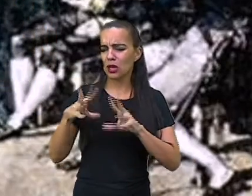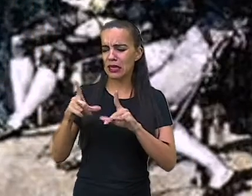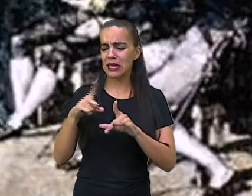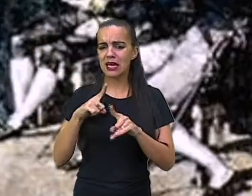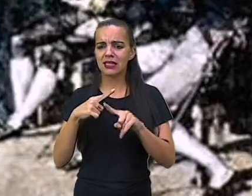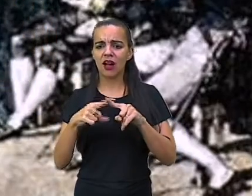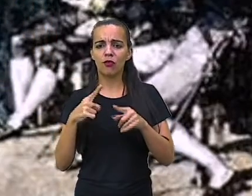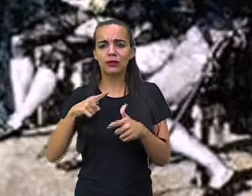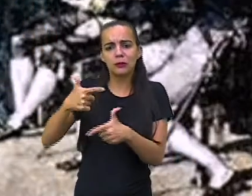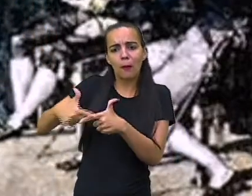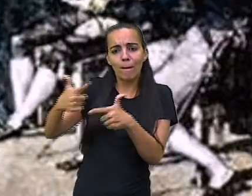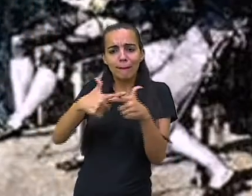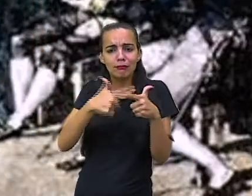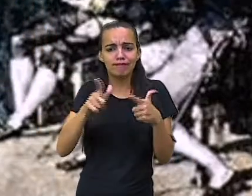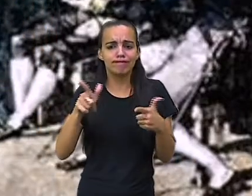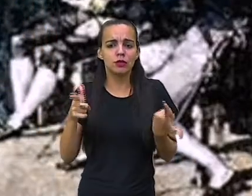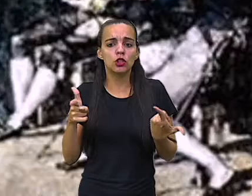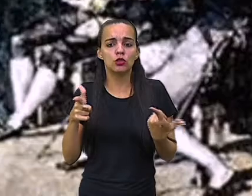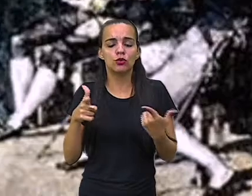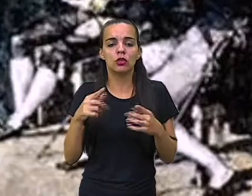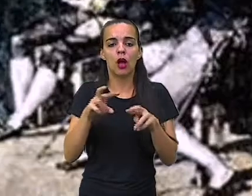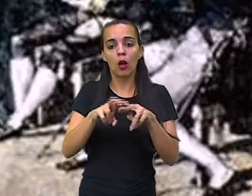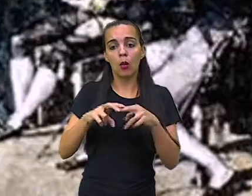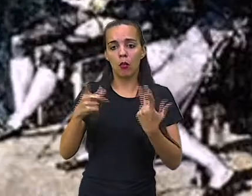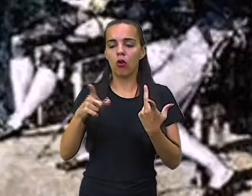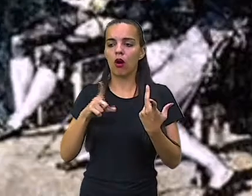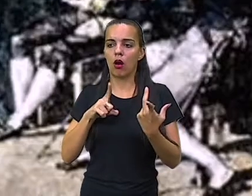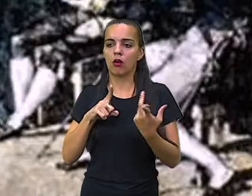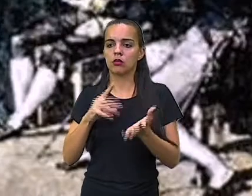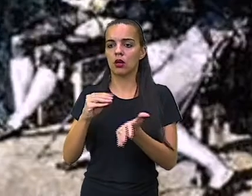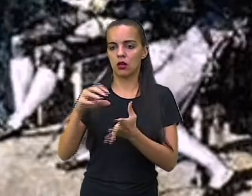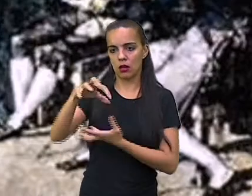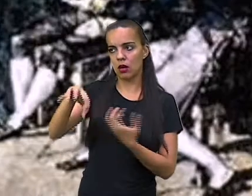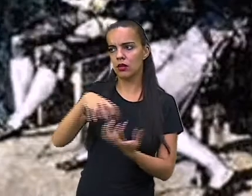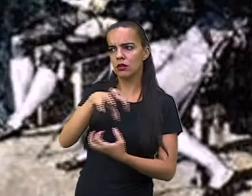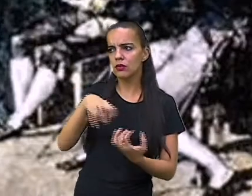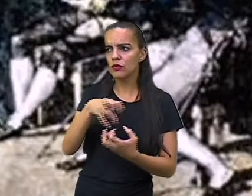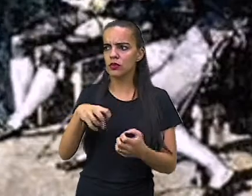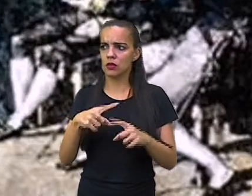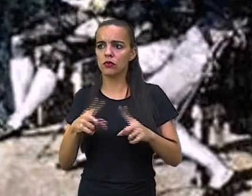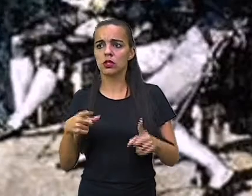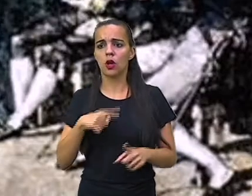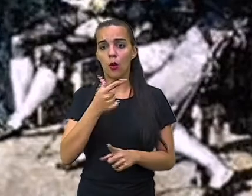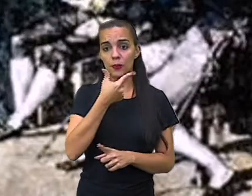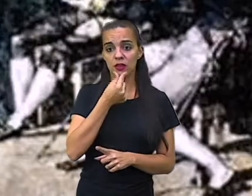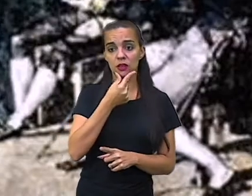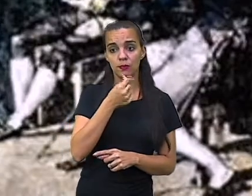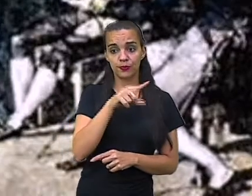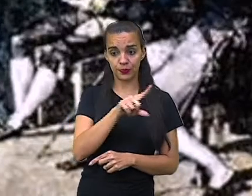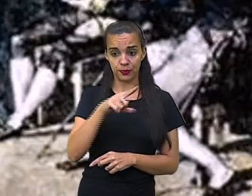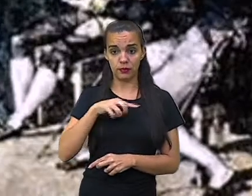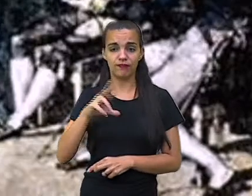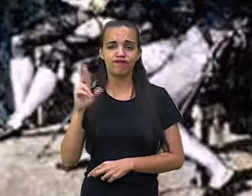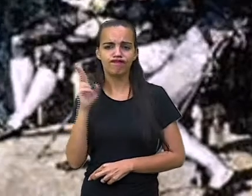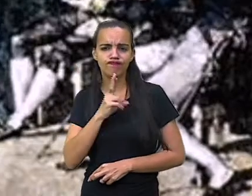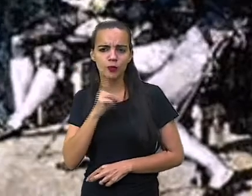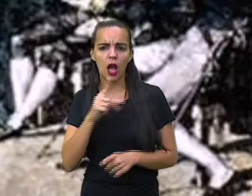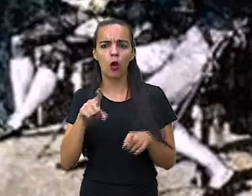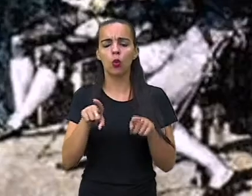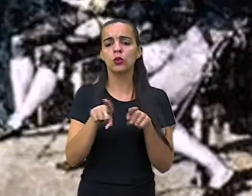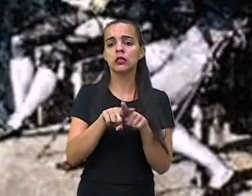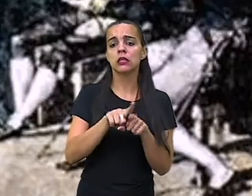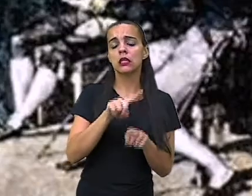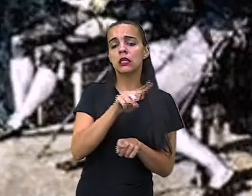seriam ressarcidos. No ocorrido, o czar Alexandre da Rússia propôs a criação